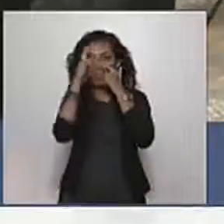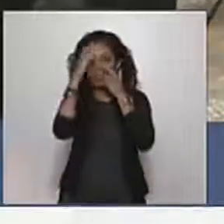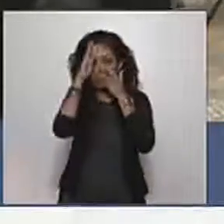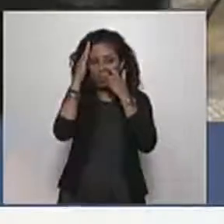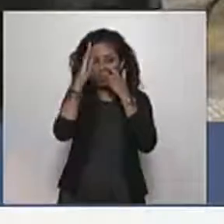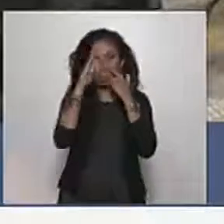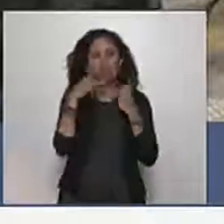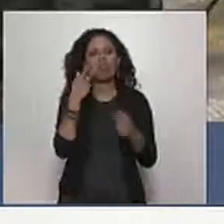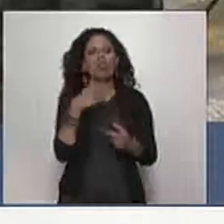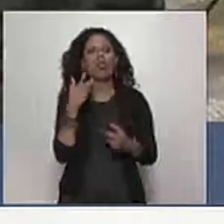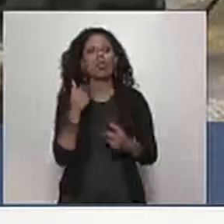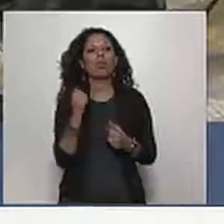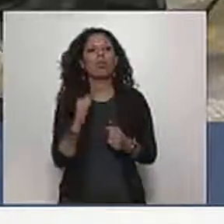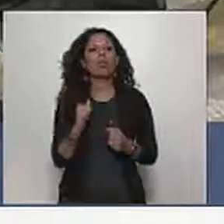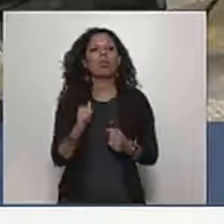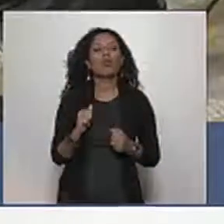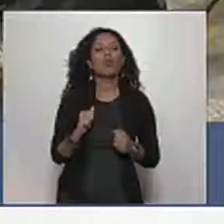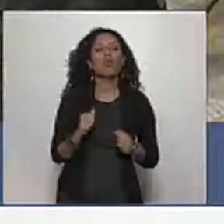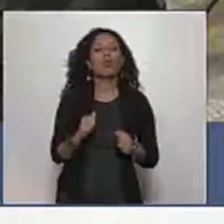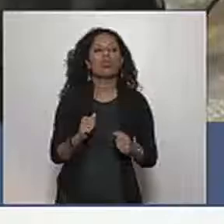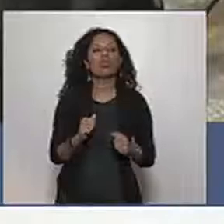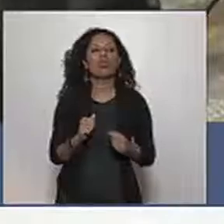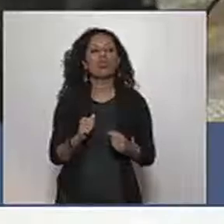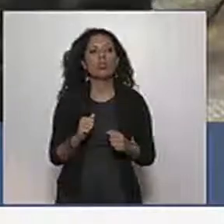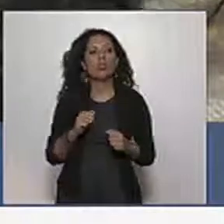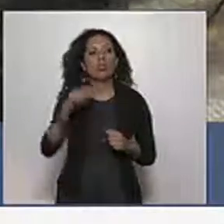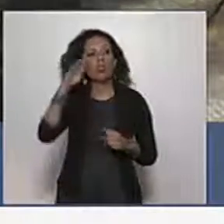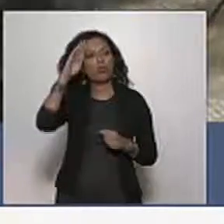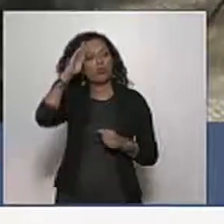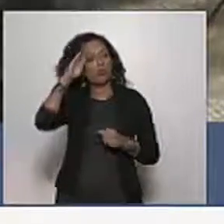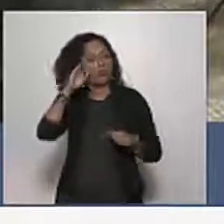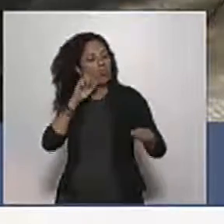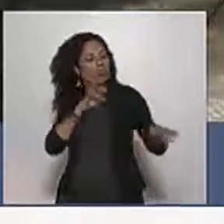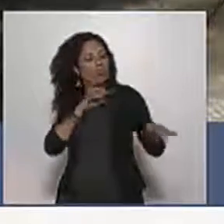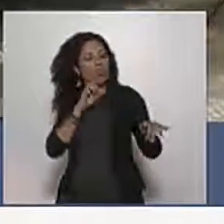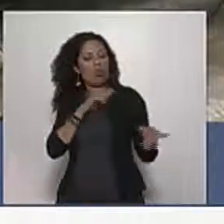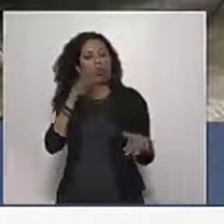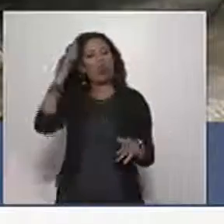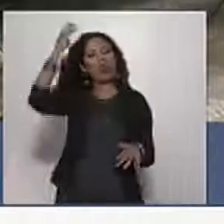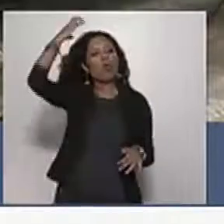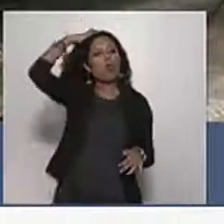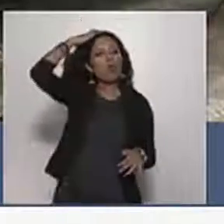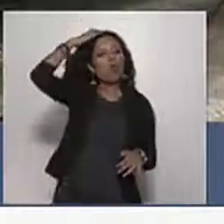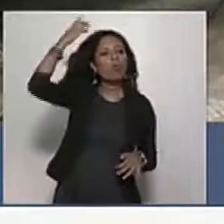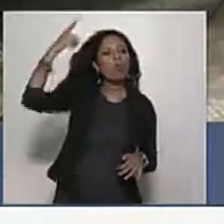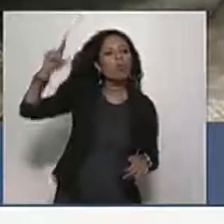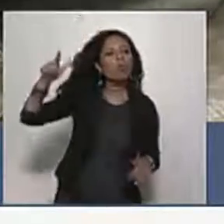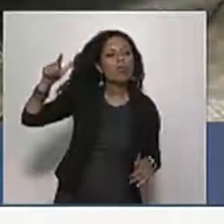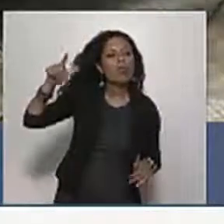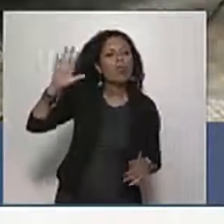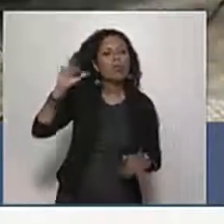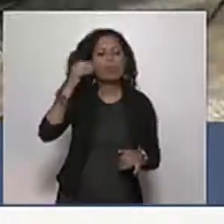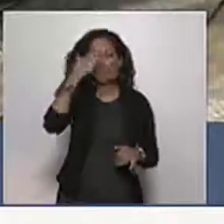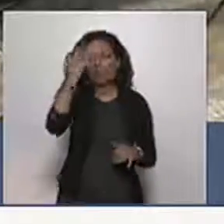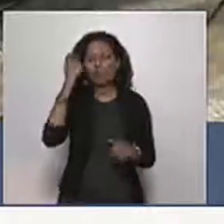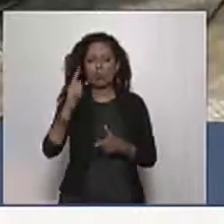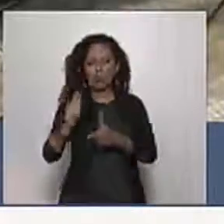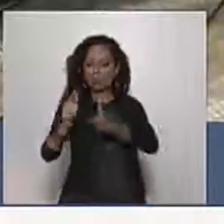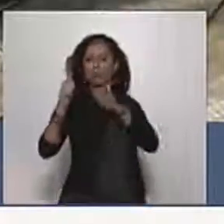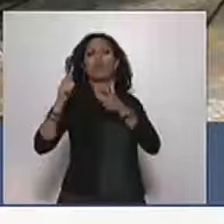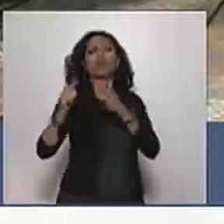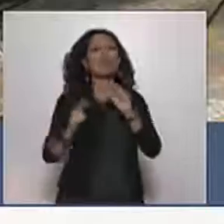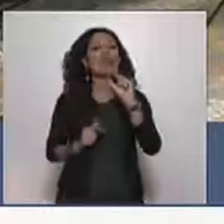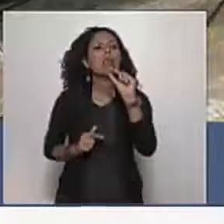Bolsonaro utilizou-se para dizer que o Exército não tem culpa. Ora, se o Exército não tem culpa, quem foi quem apertou o